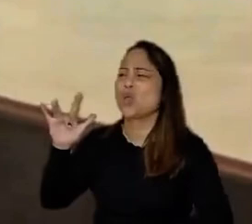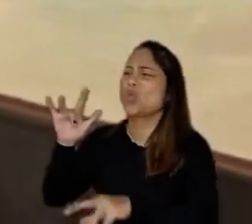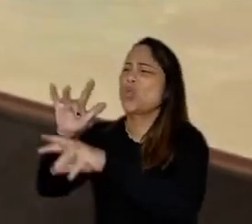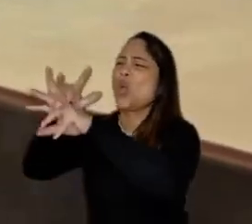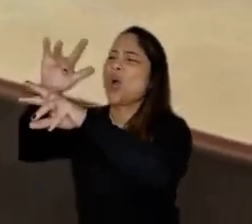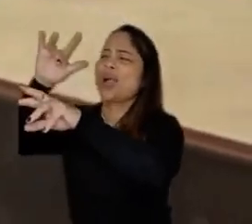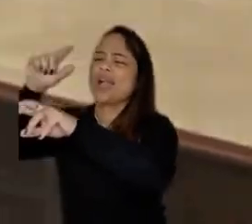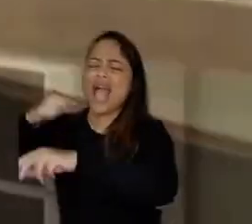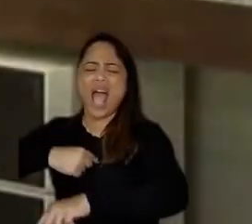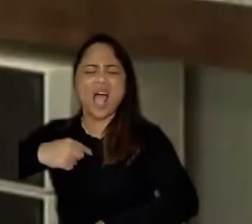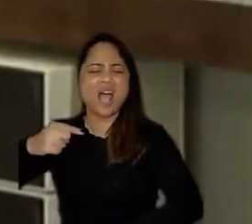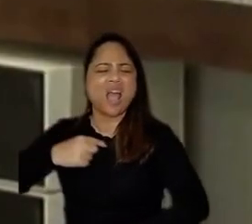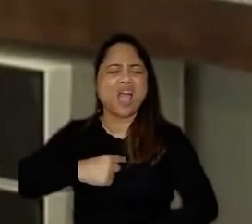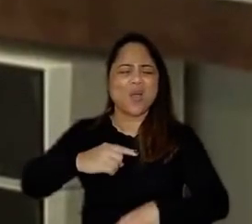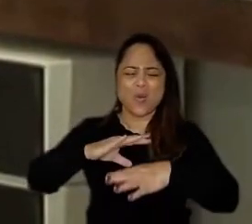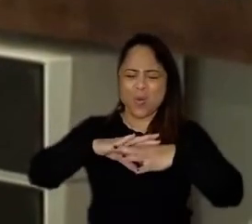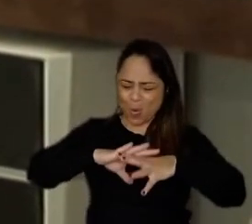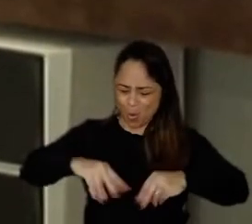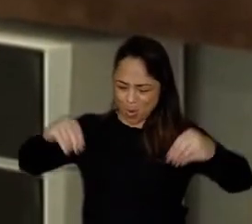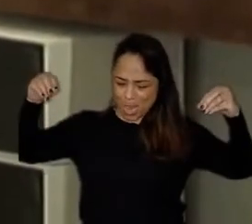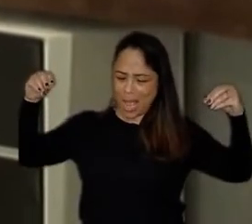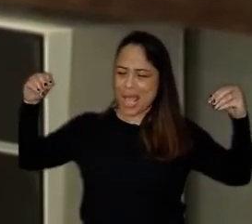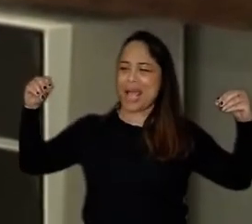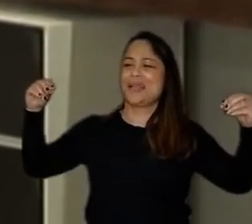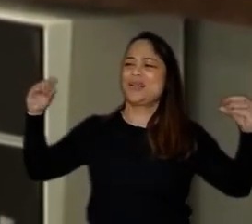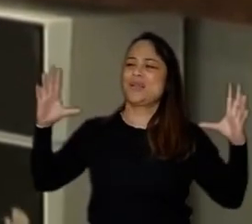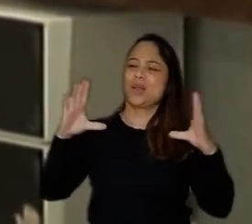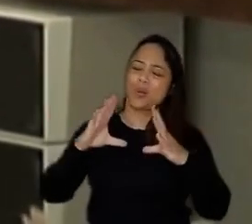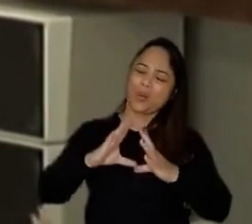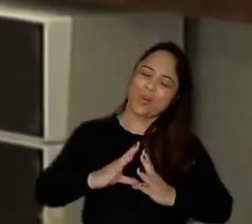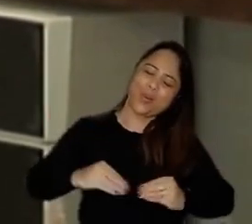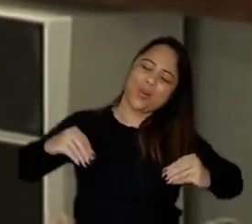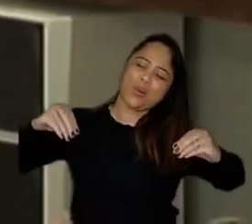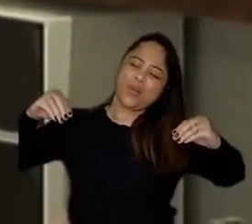Se eu tocar, Jesus, serei curada,